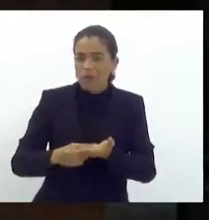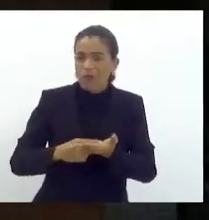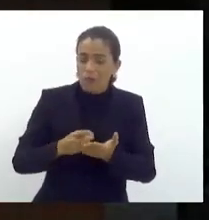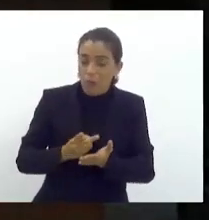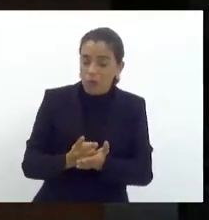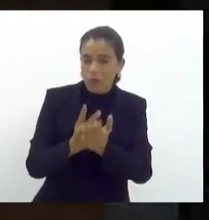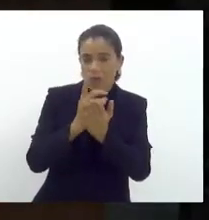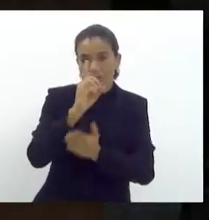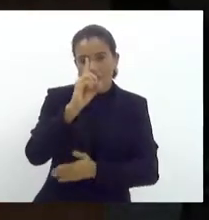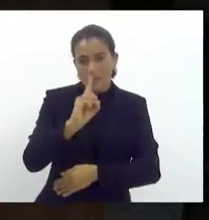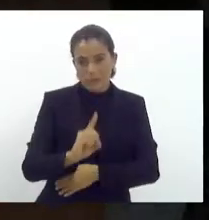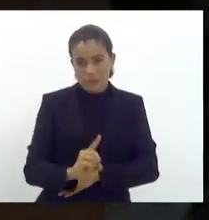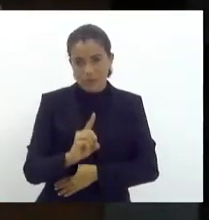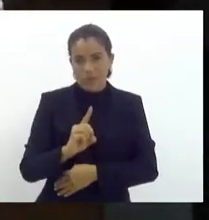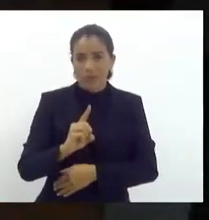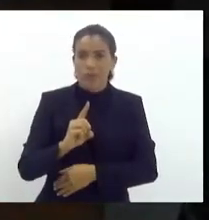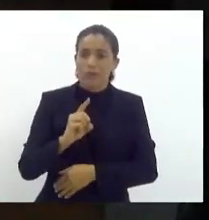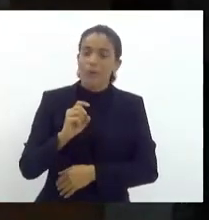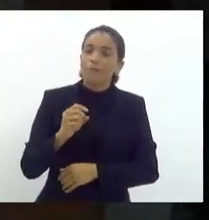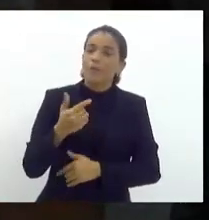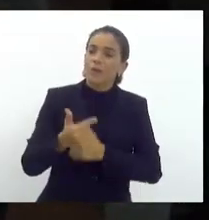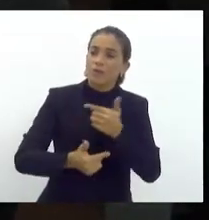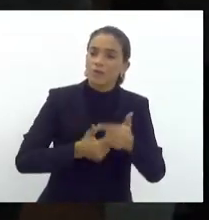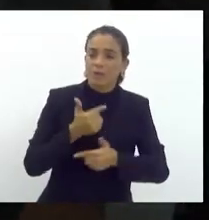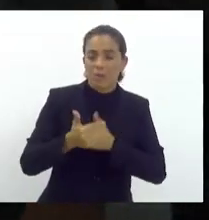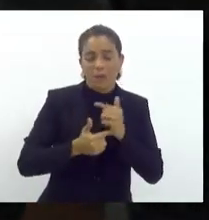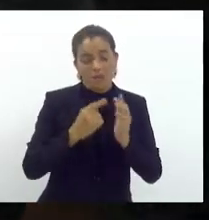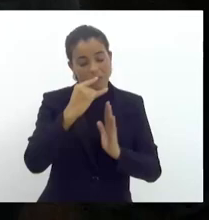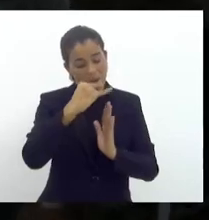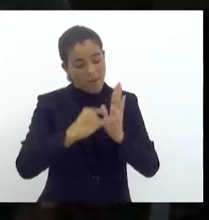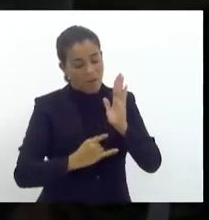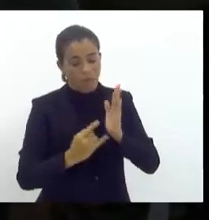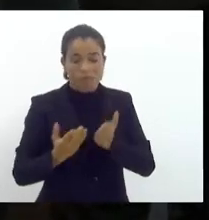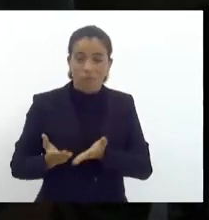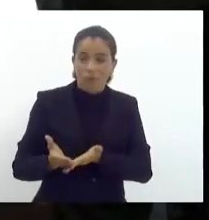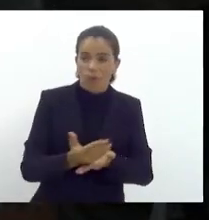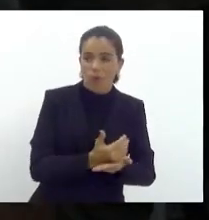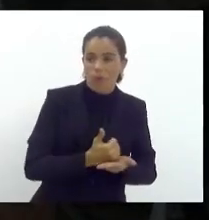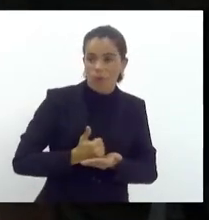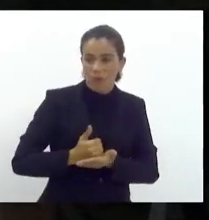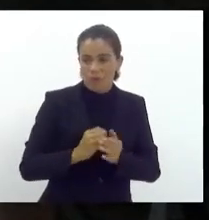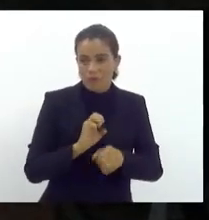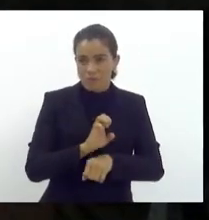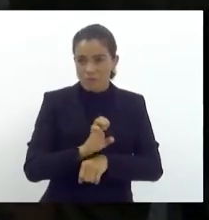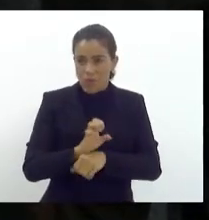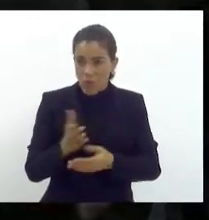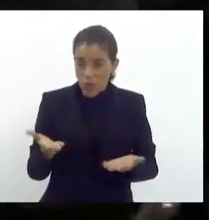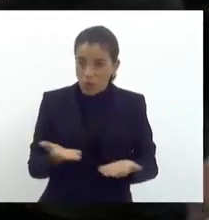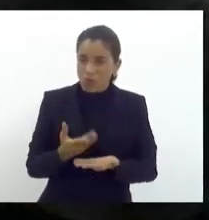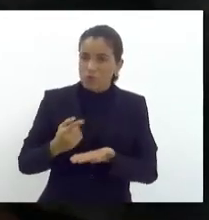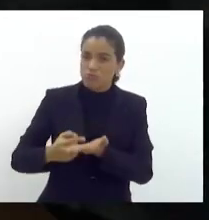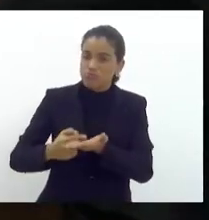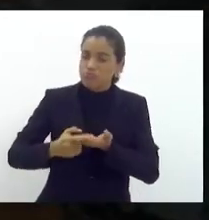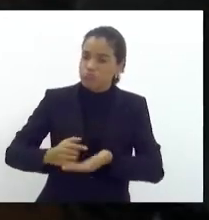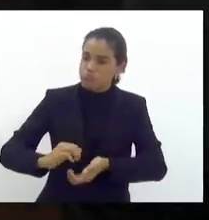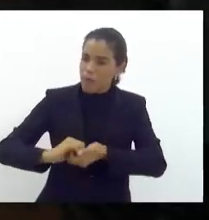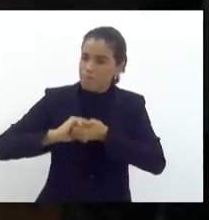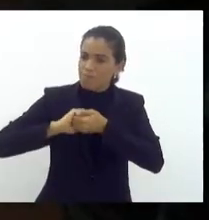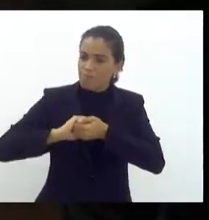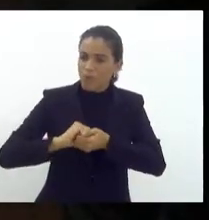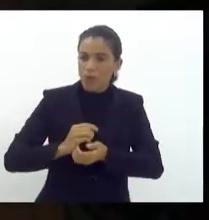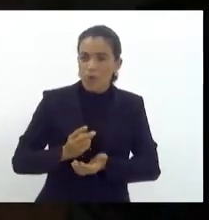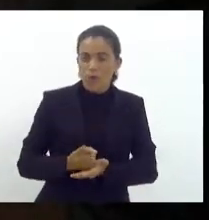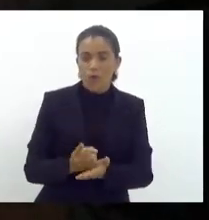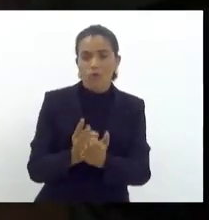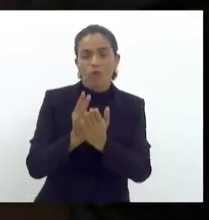entendendo o exercício das Contas do Estado então hoje a gente celebra um acordo que mantém o